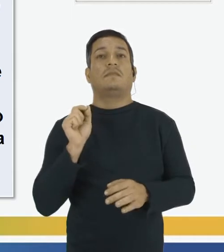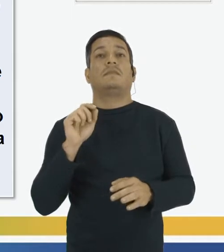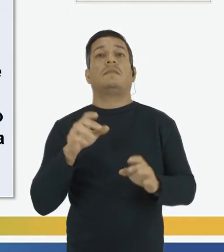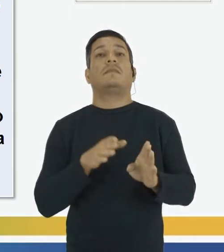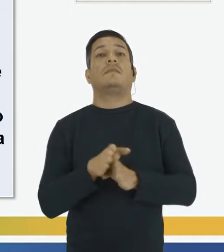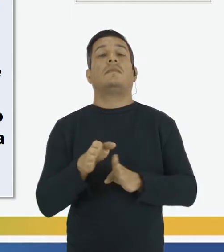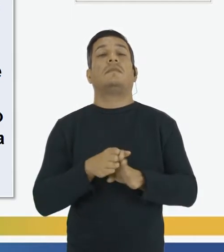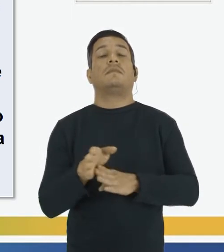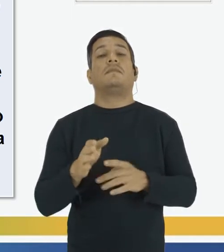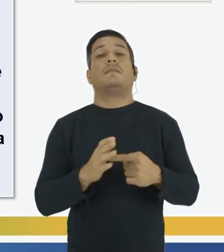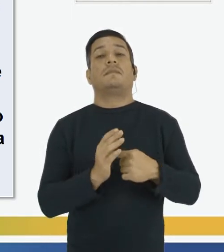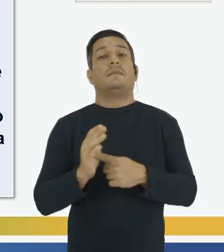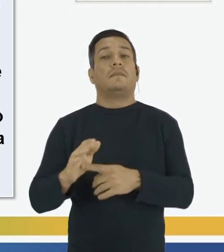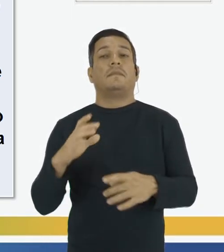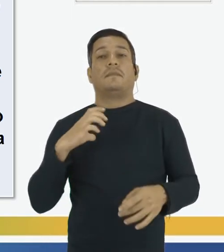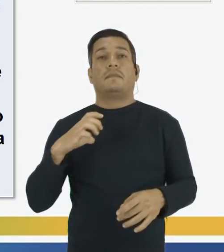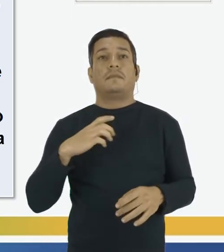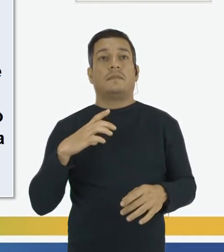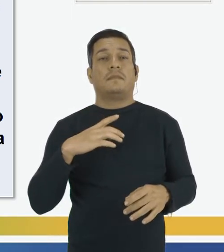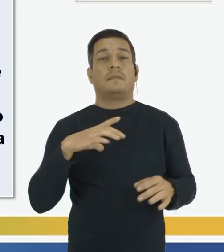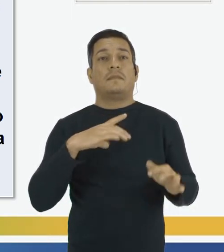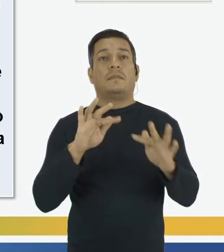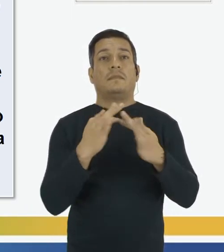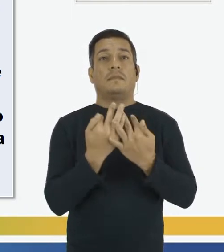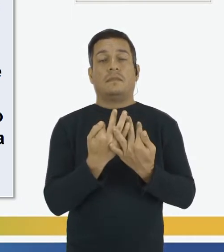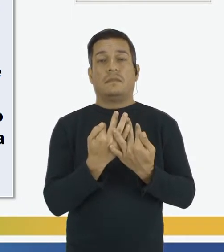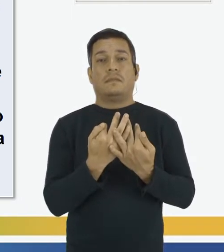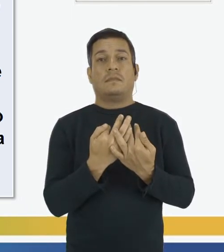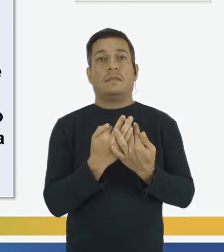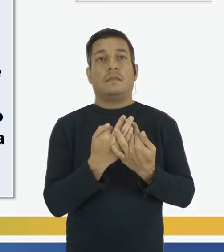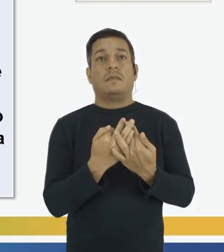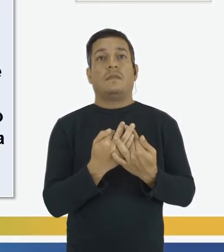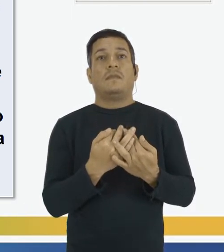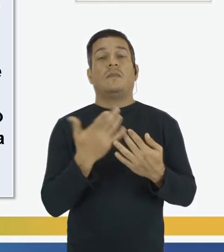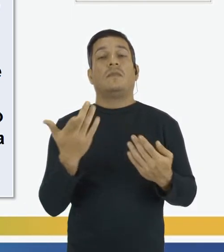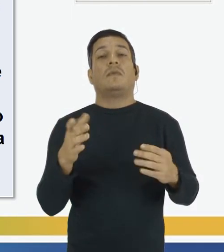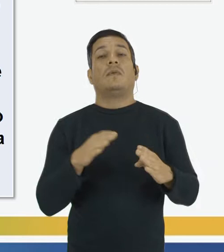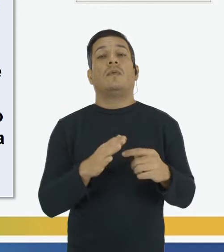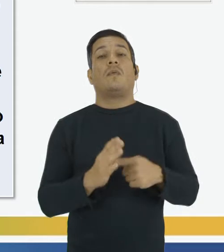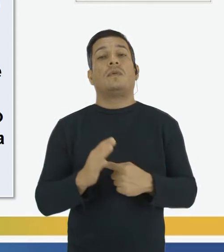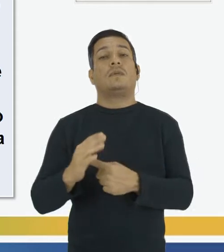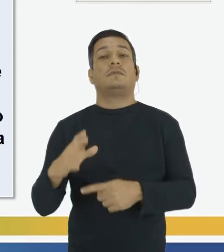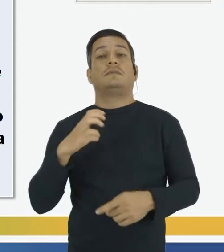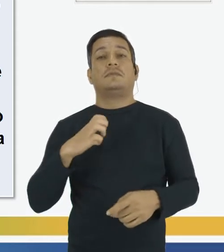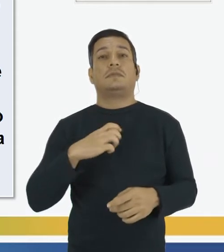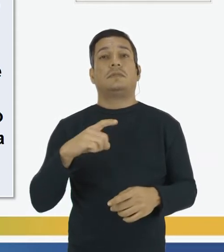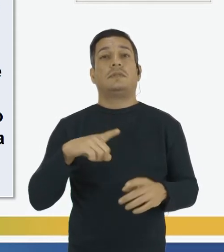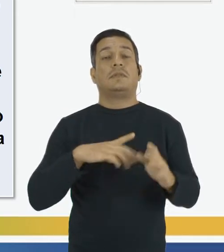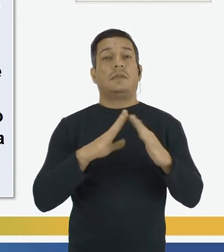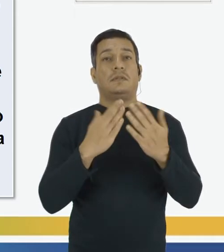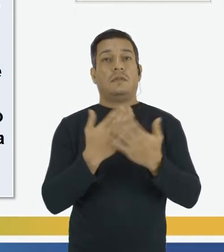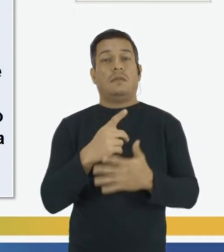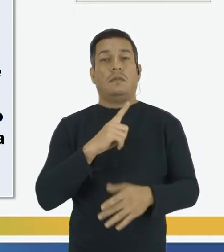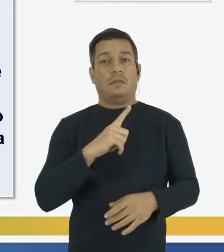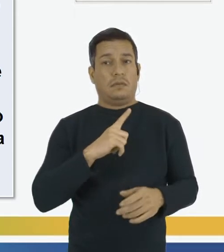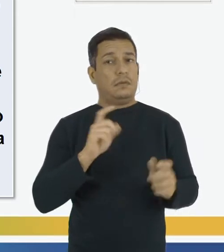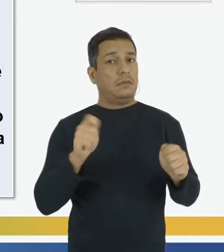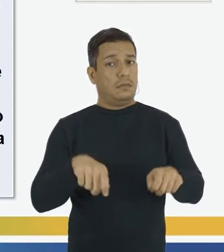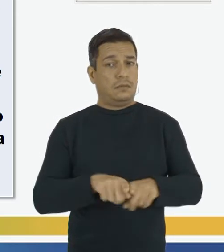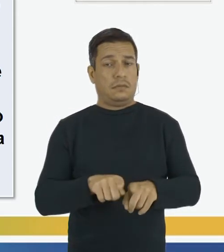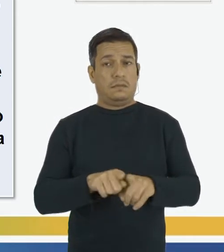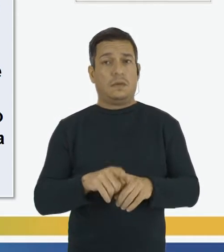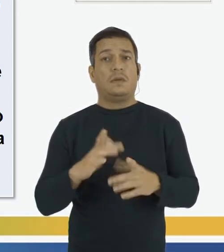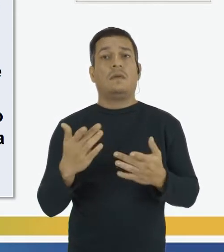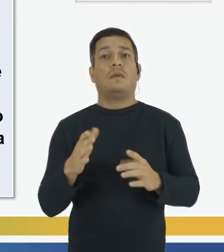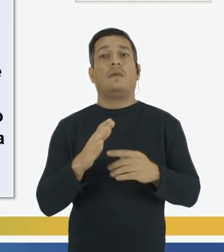é a orientação ética que a família dá? Qual é a orientação ética que a escola pode dar?